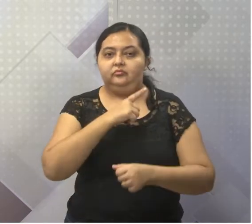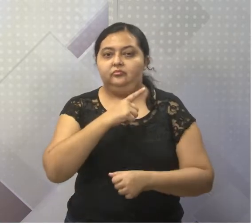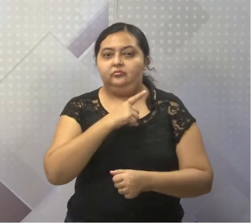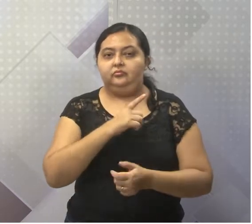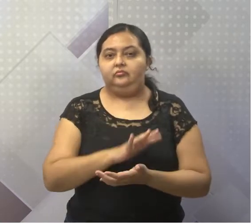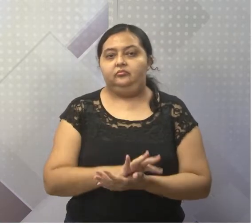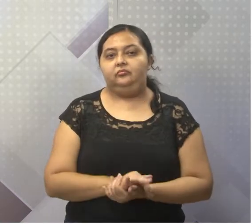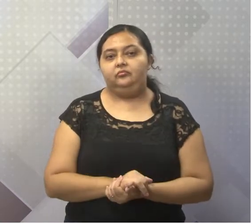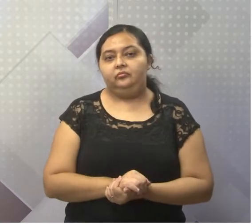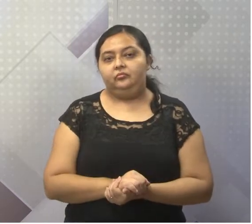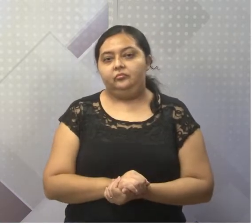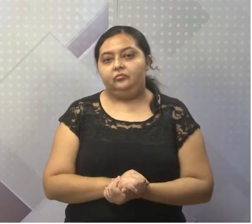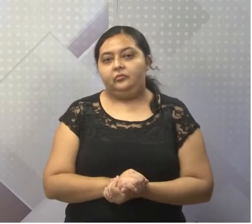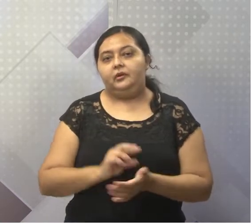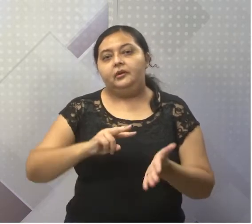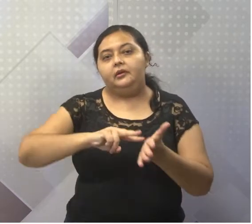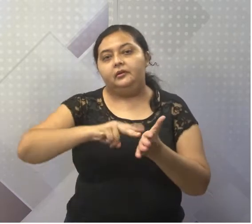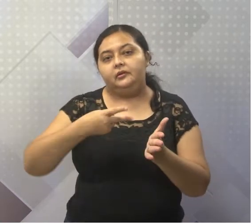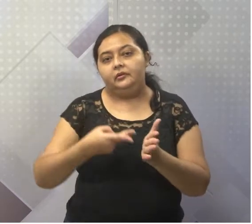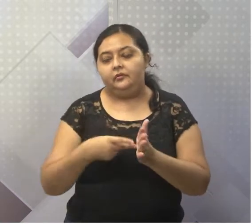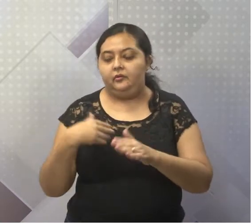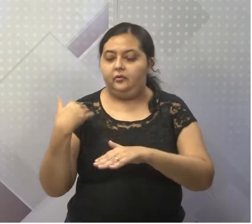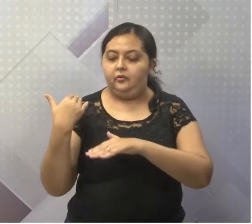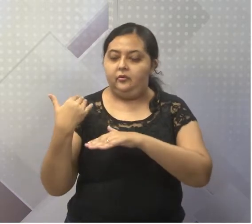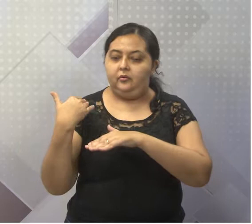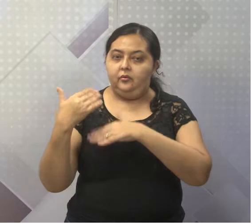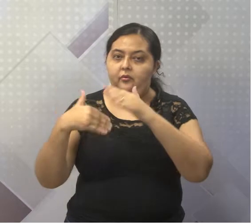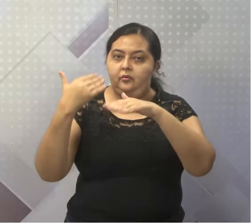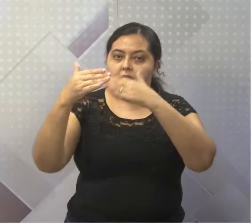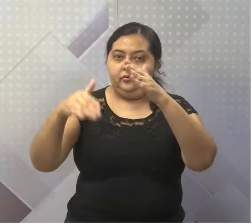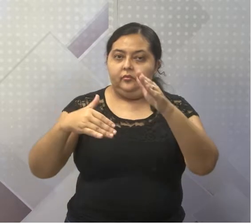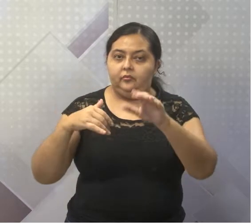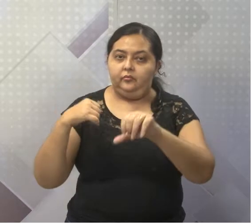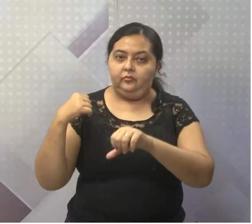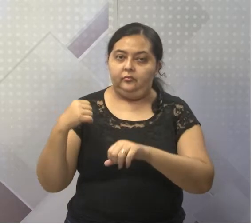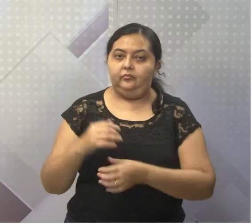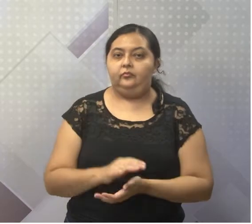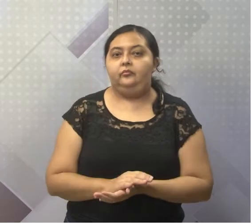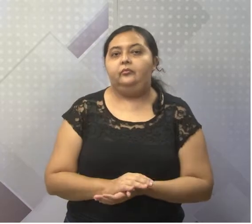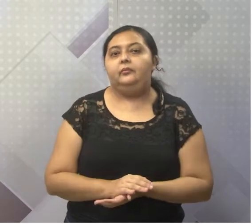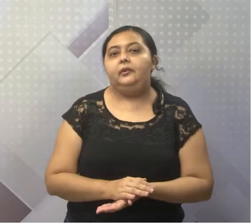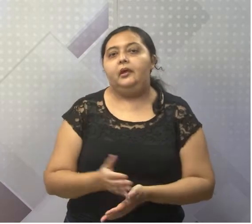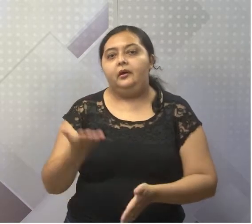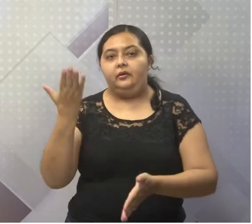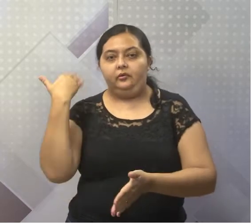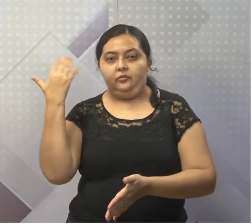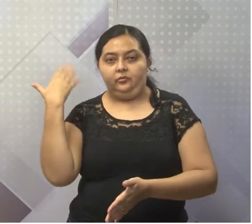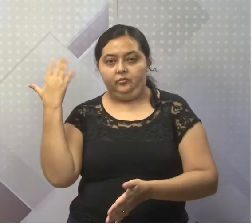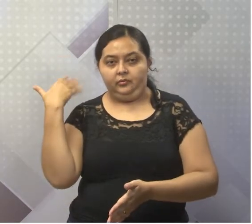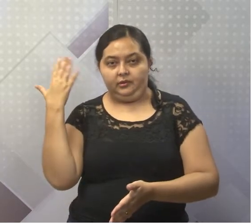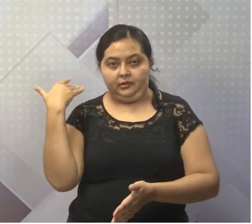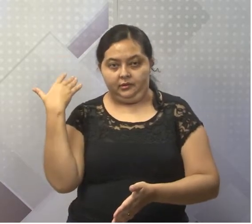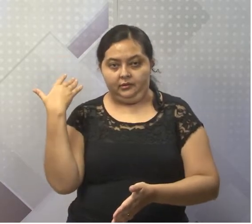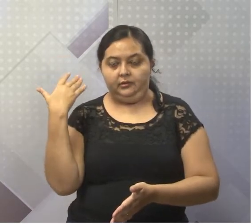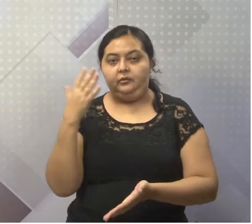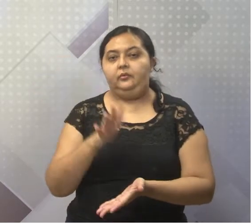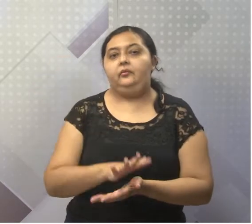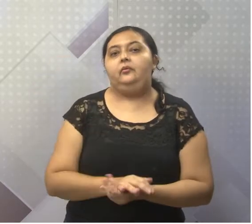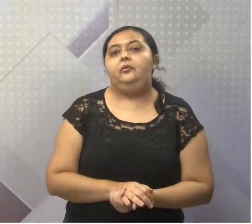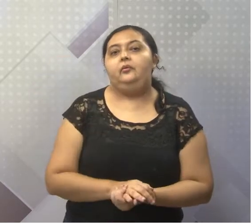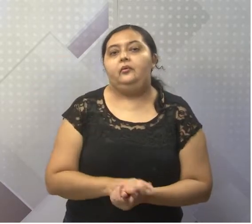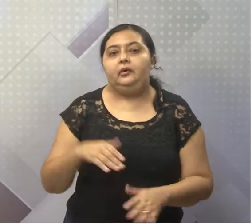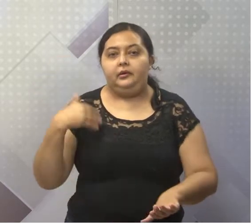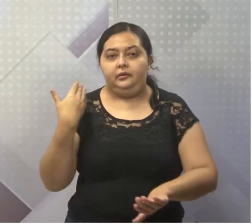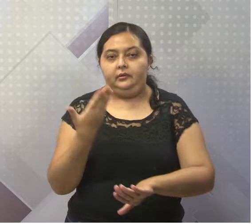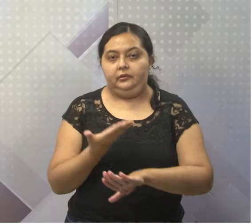e significando uma evolução em relação as estruturas medievais em termo é